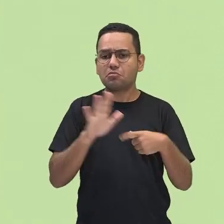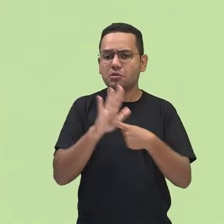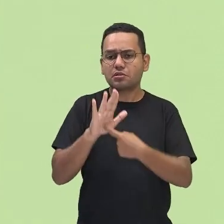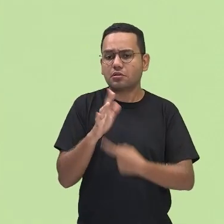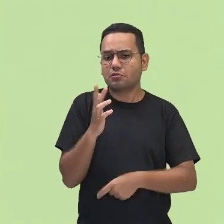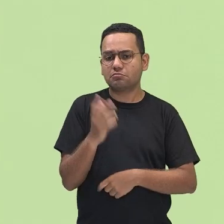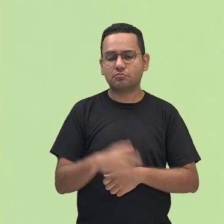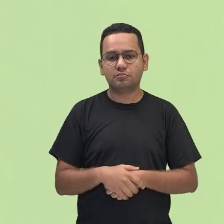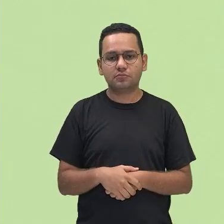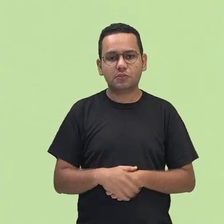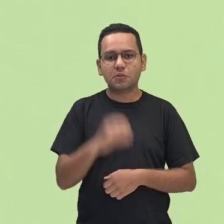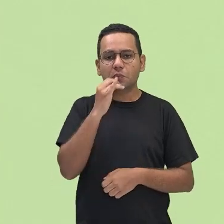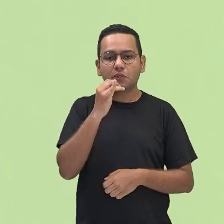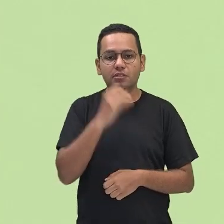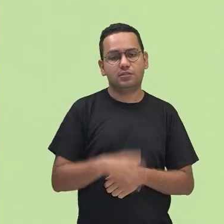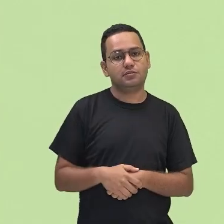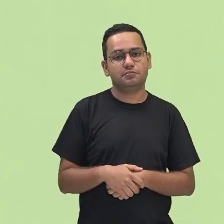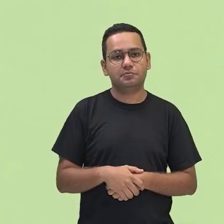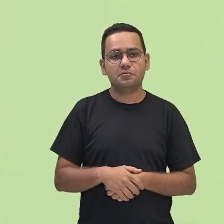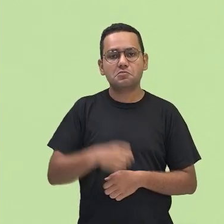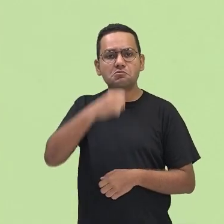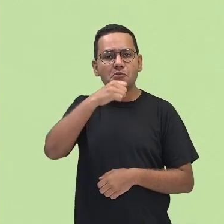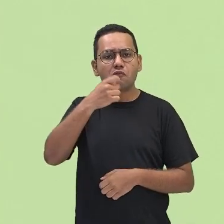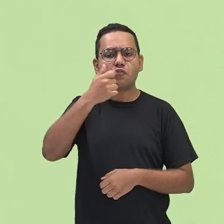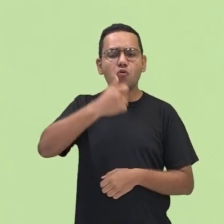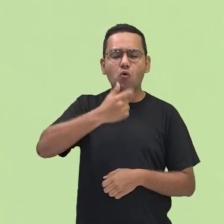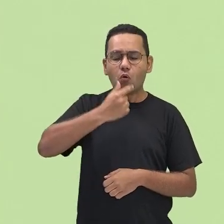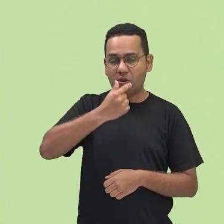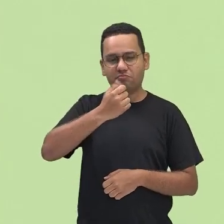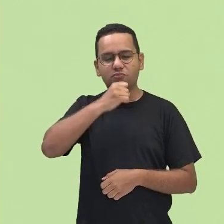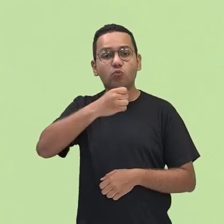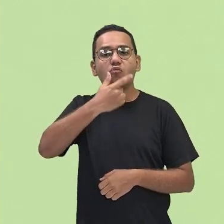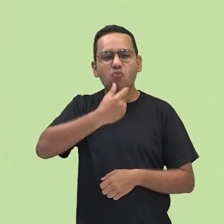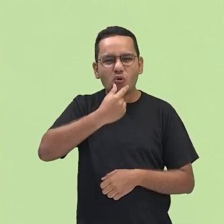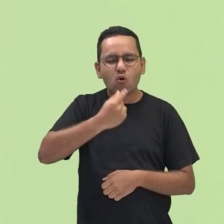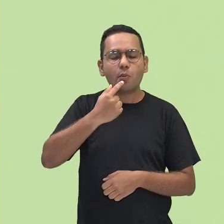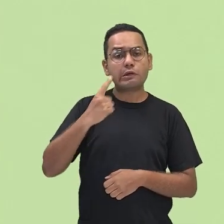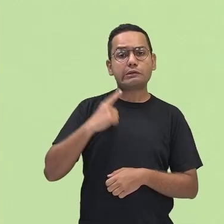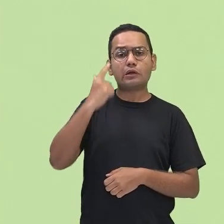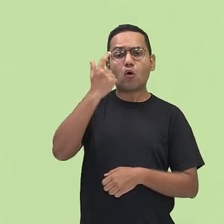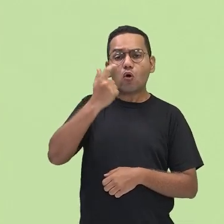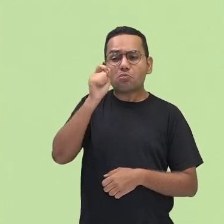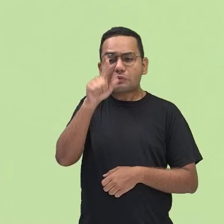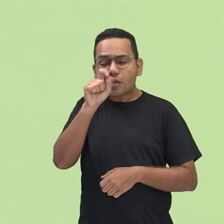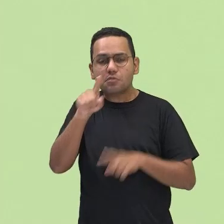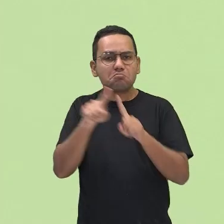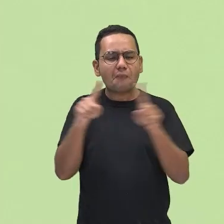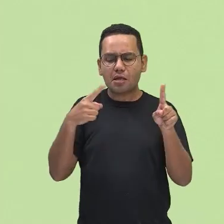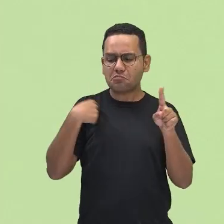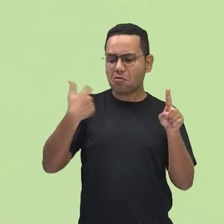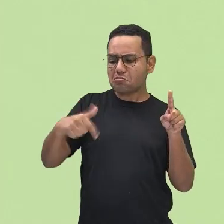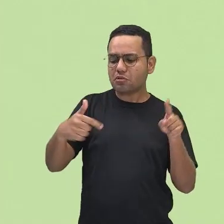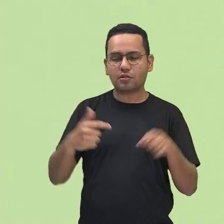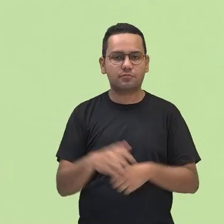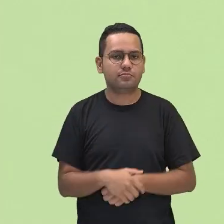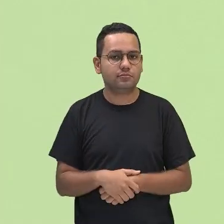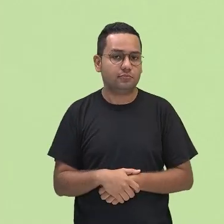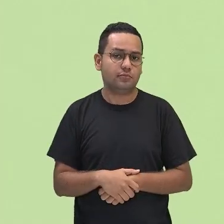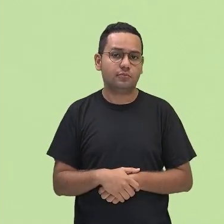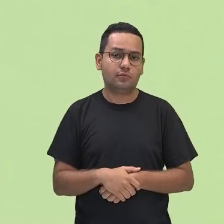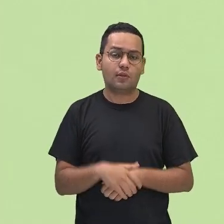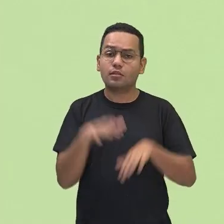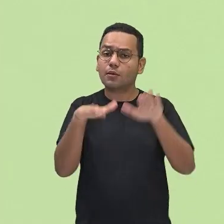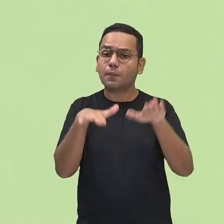avô tinha os olhos azuis, por que eu não nasci com os olhos azuis, né? Tudo isso vai depender aí dos genes que você recebeu